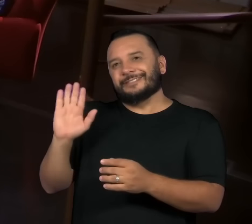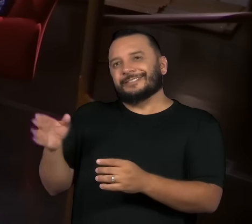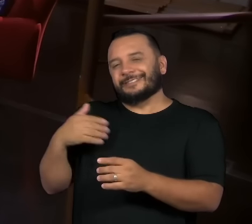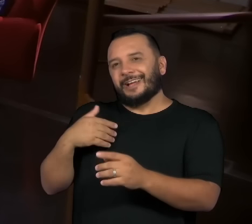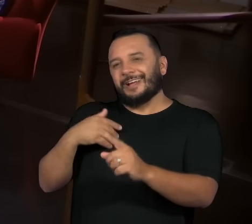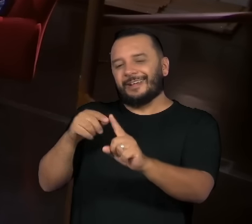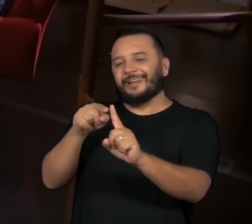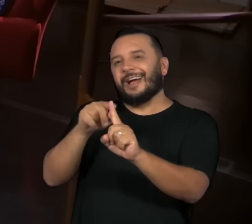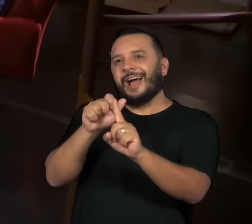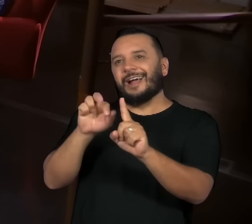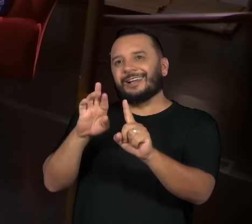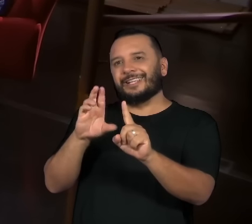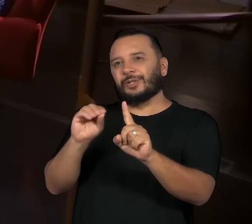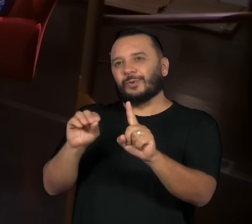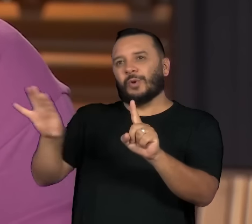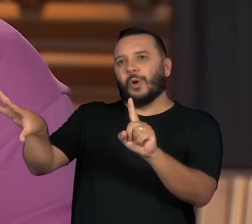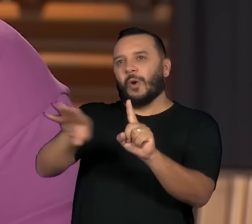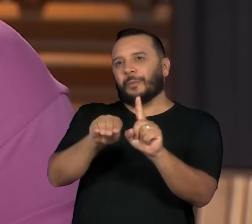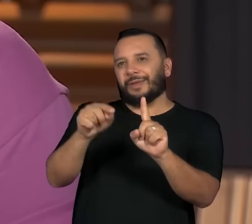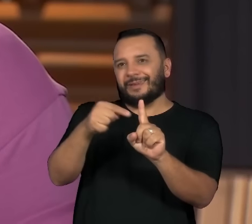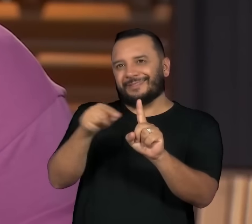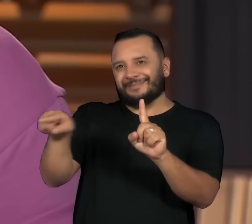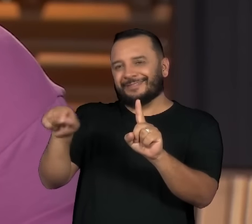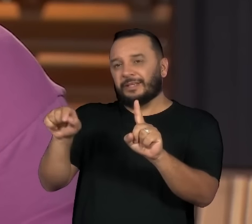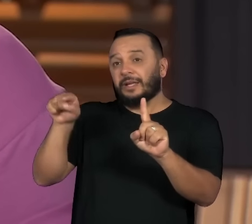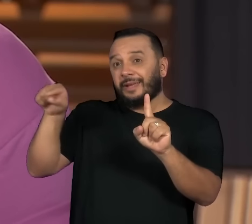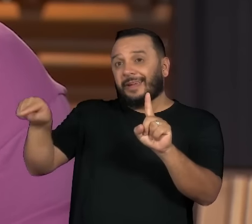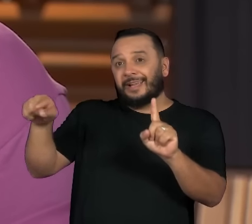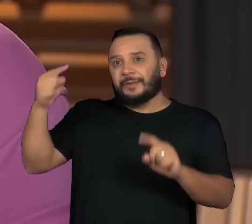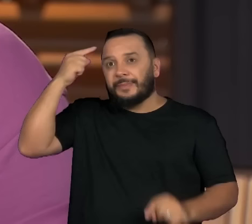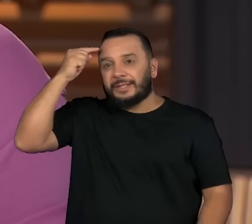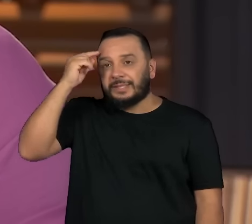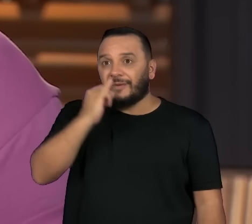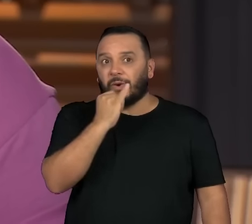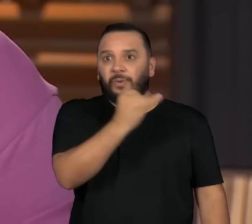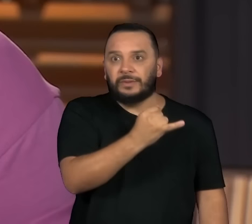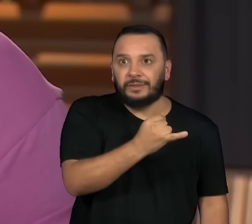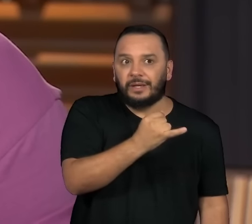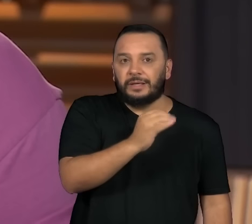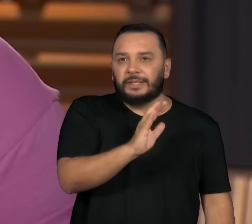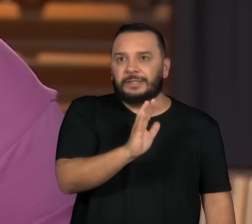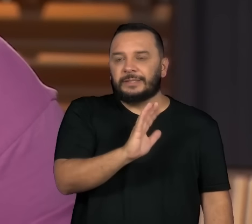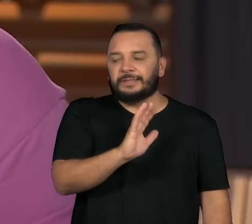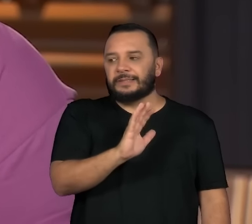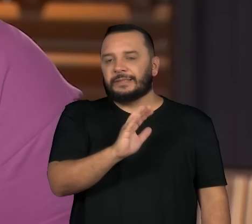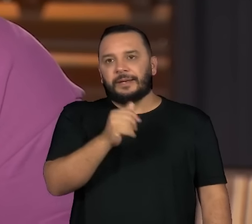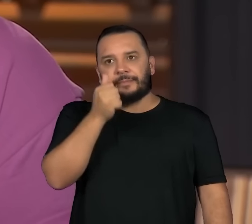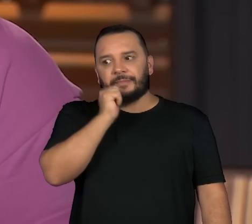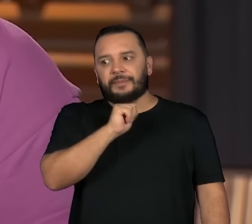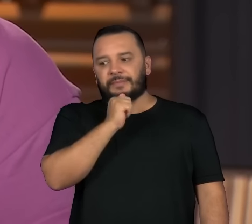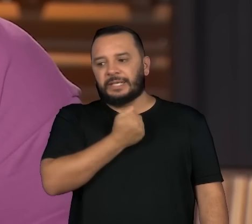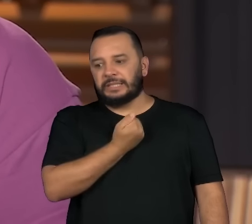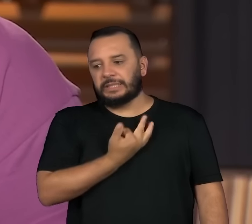que na cabeça dele, sempre que ele pensava em contar, ele sentia que ele estava dando um desgosto e não um